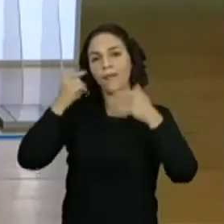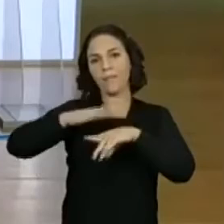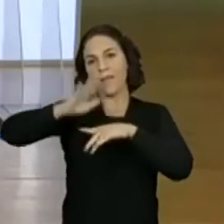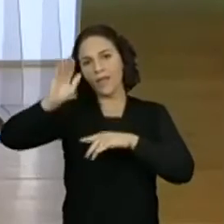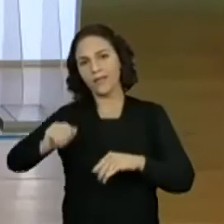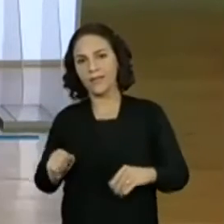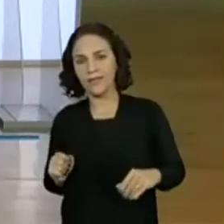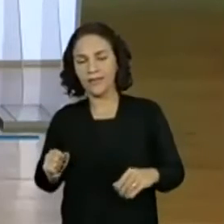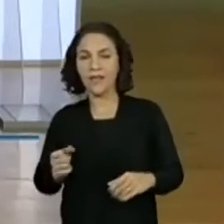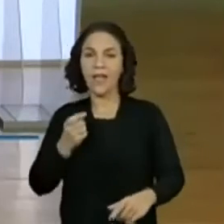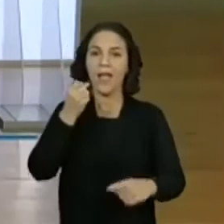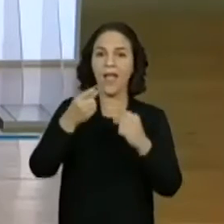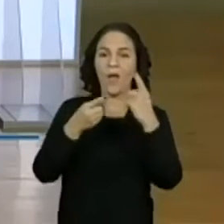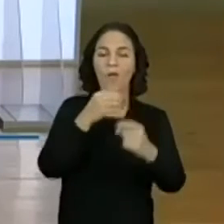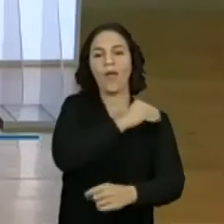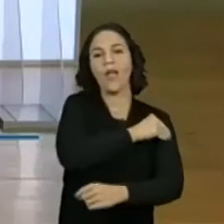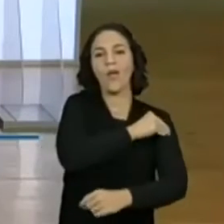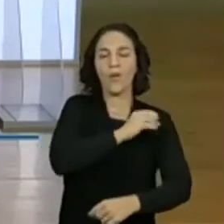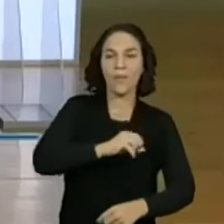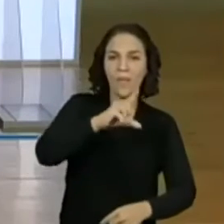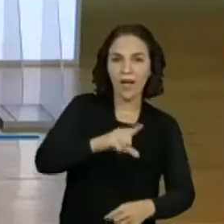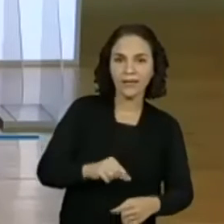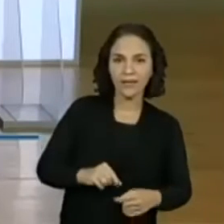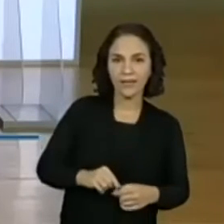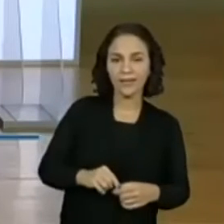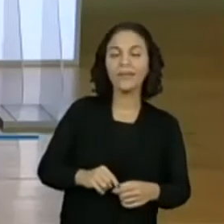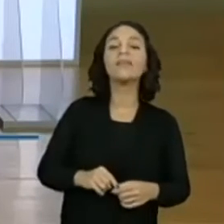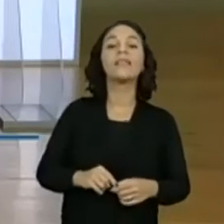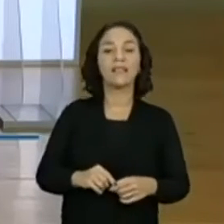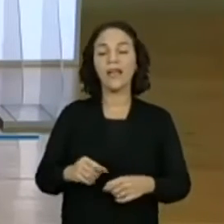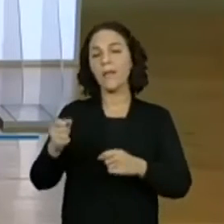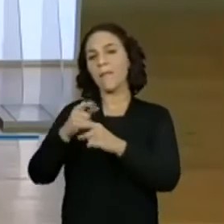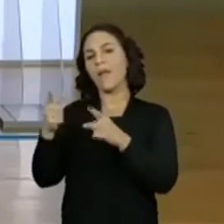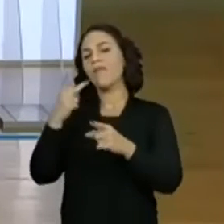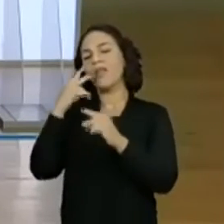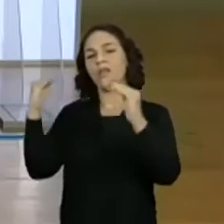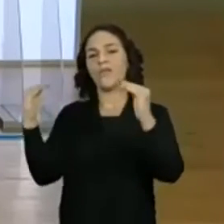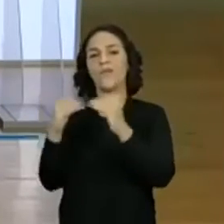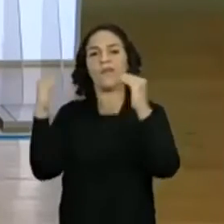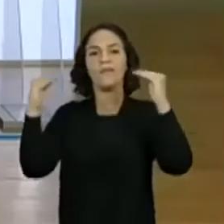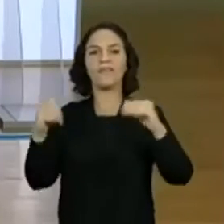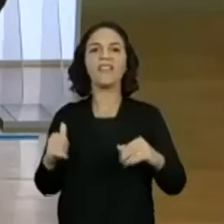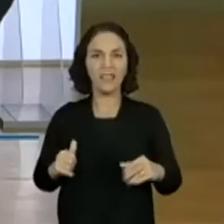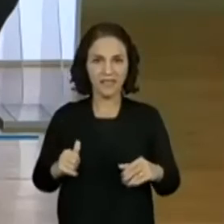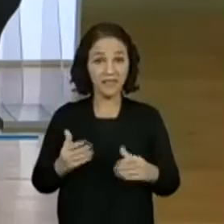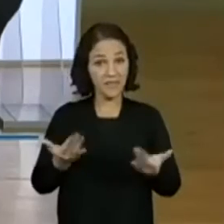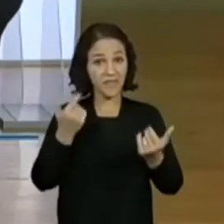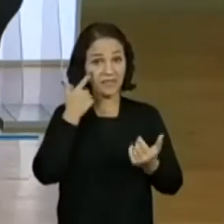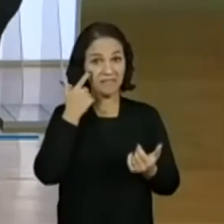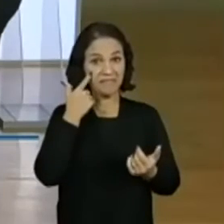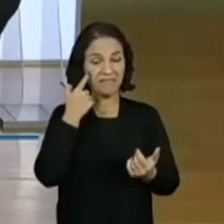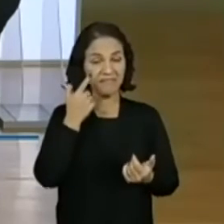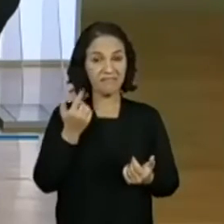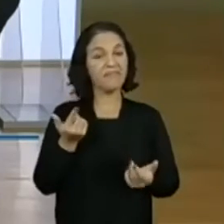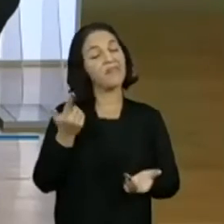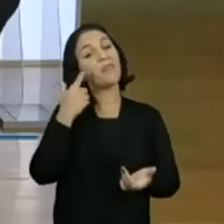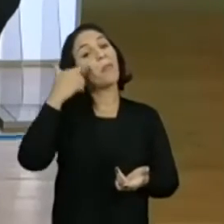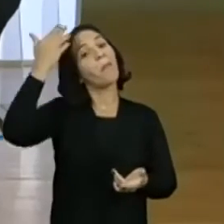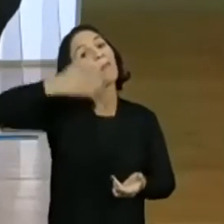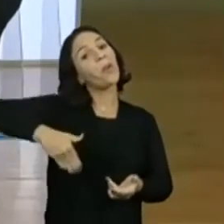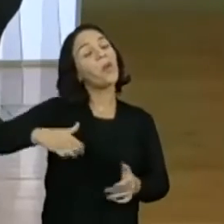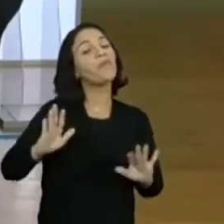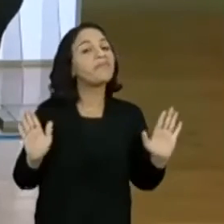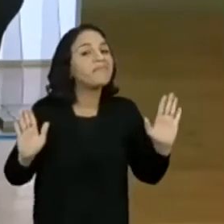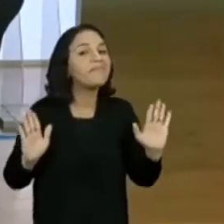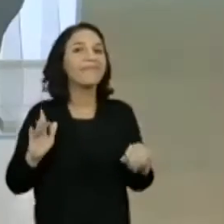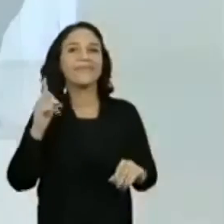Tem gente colocando que é o álcool. A maioria está falando que é a mesma quantidade, Iguais? Então, vamos verificar. Vamos comprovar aí a